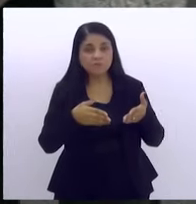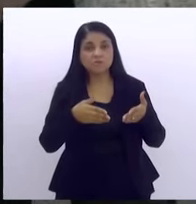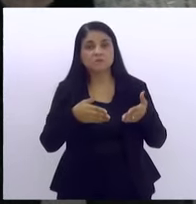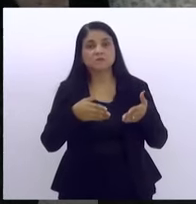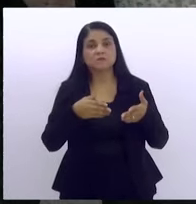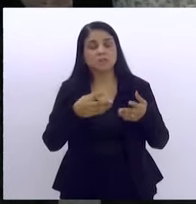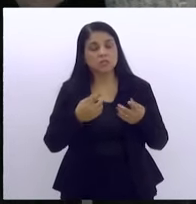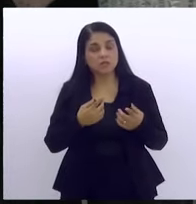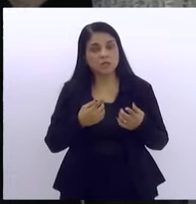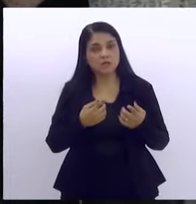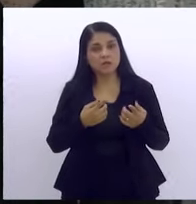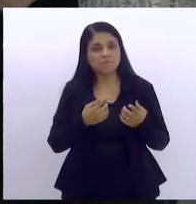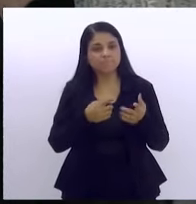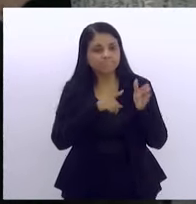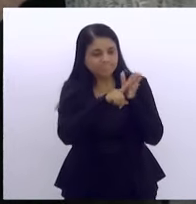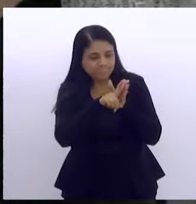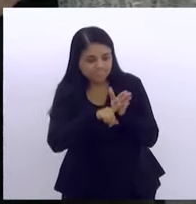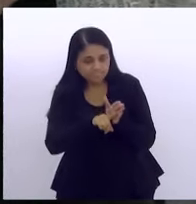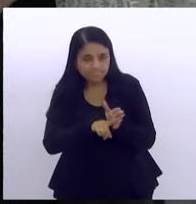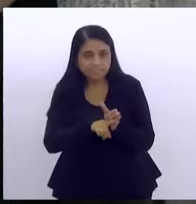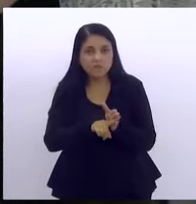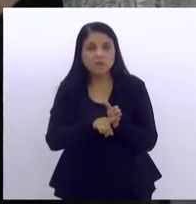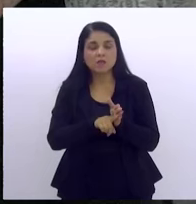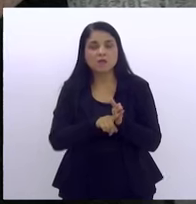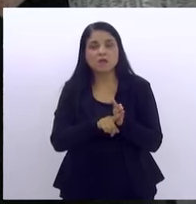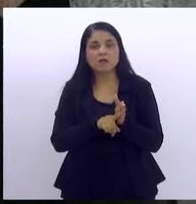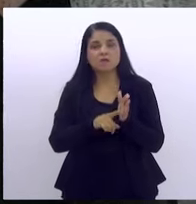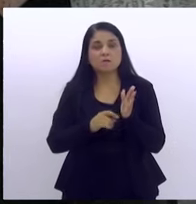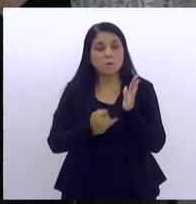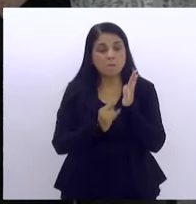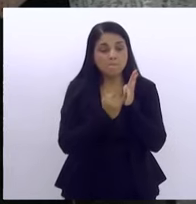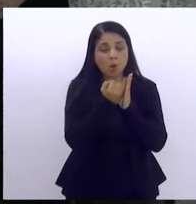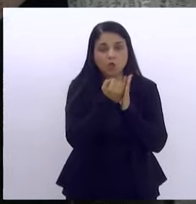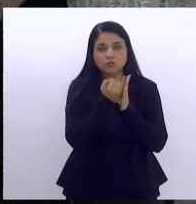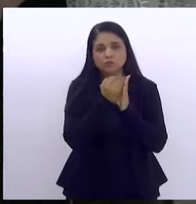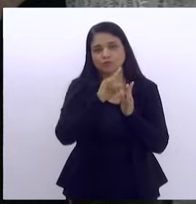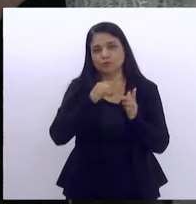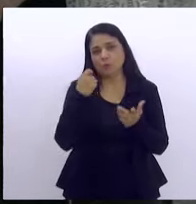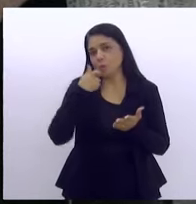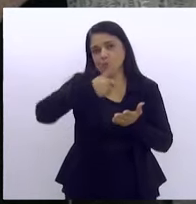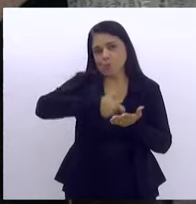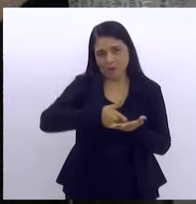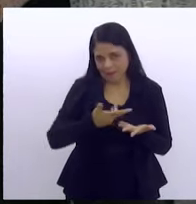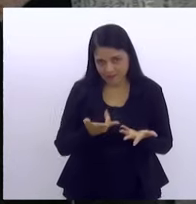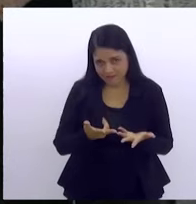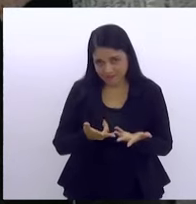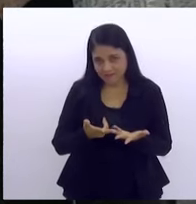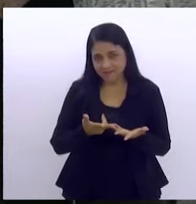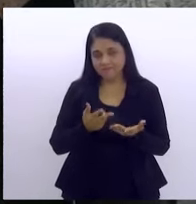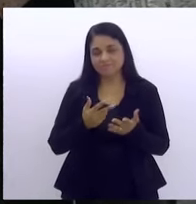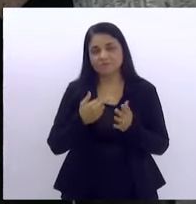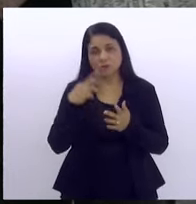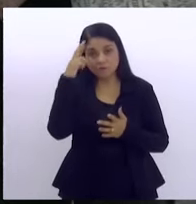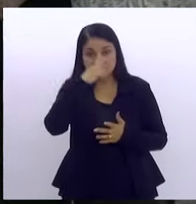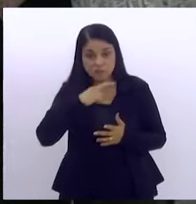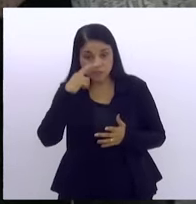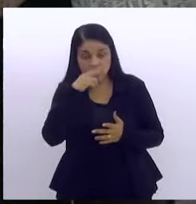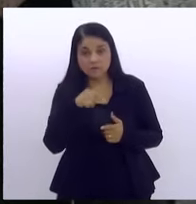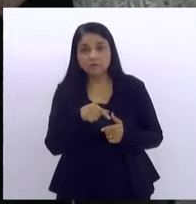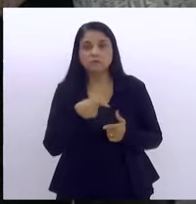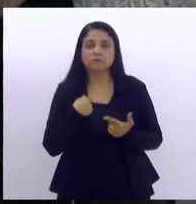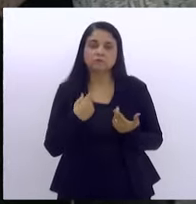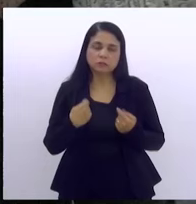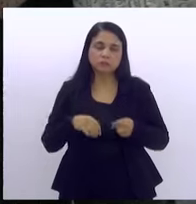sonegação. Então, a gente ficou muito apreensivo e fizemos uma emenda supressiva em relação a essa questão.